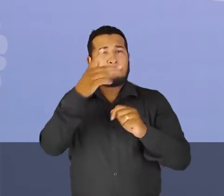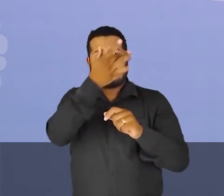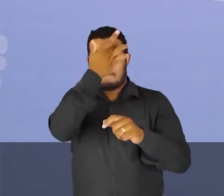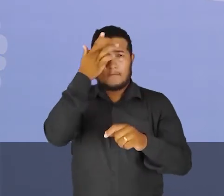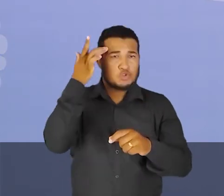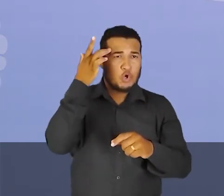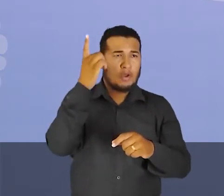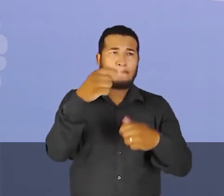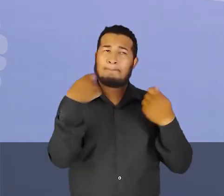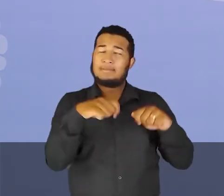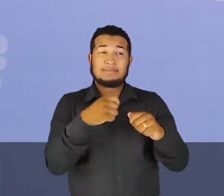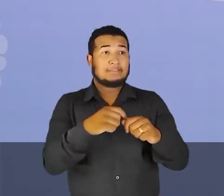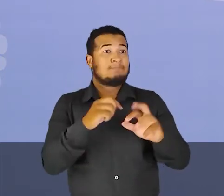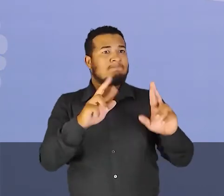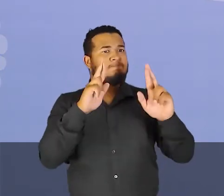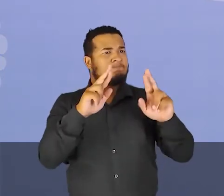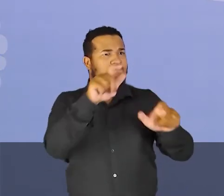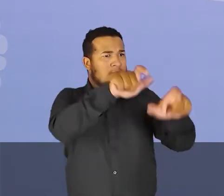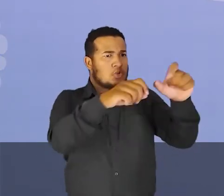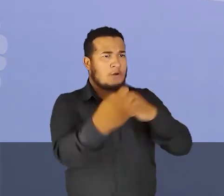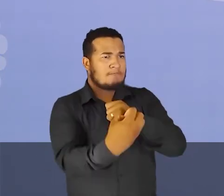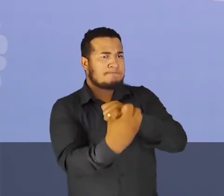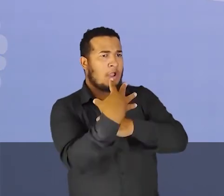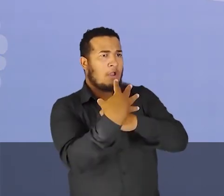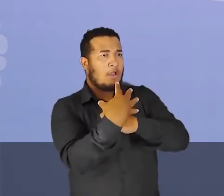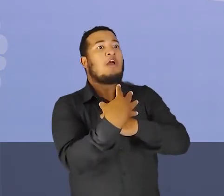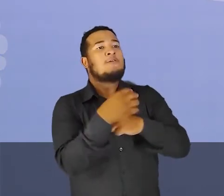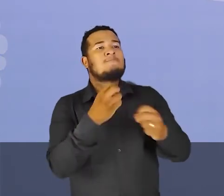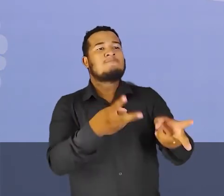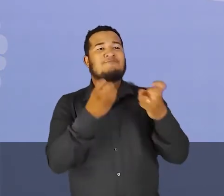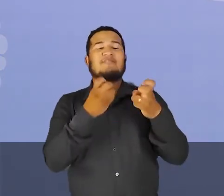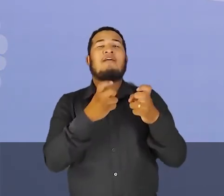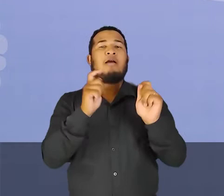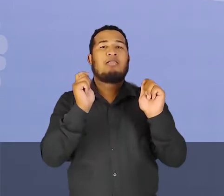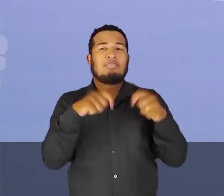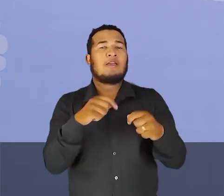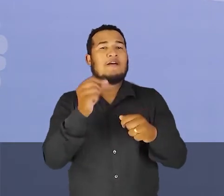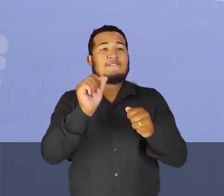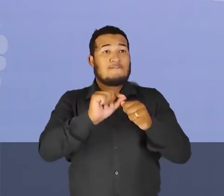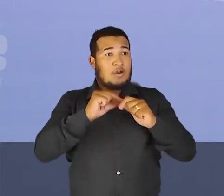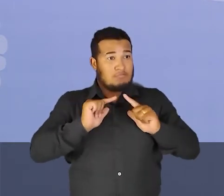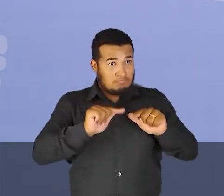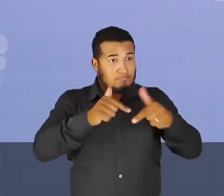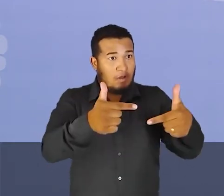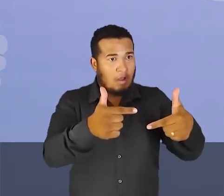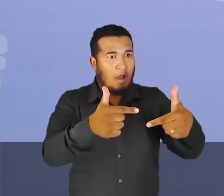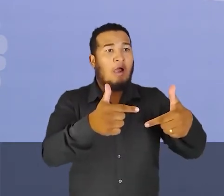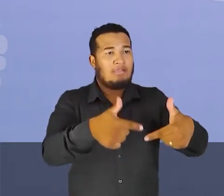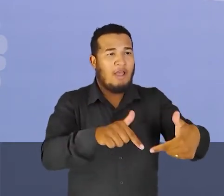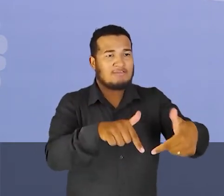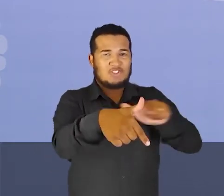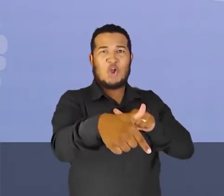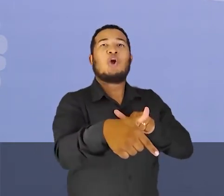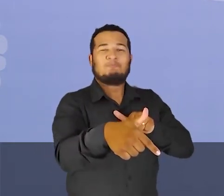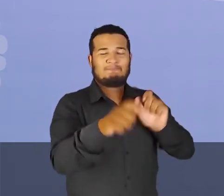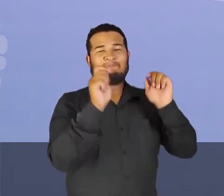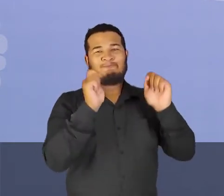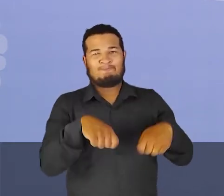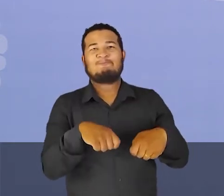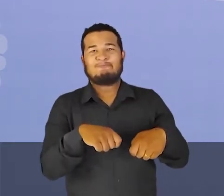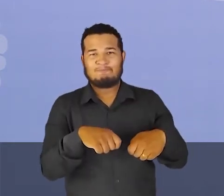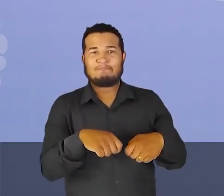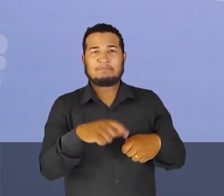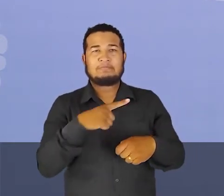aquele retorno, então é uma geração que sempre espera do outro algum tipo, né, de retorno, algum tipo de